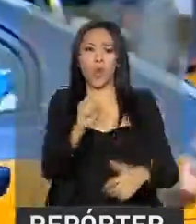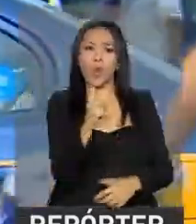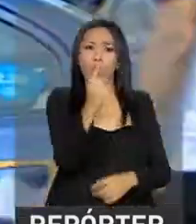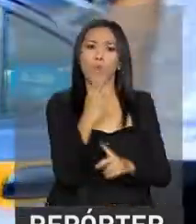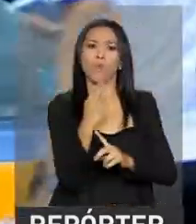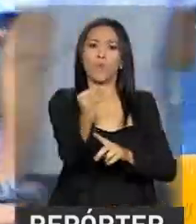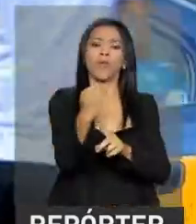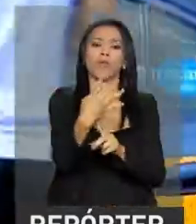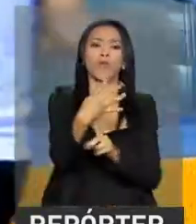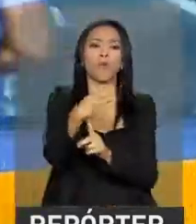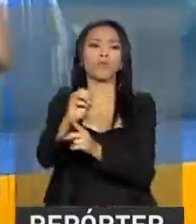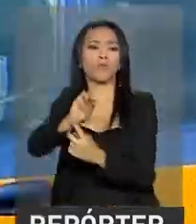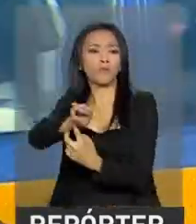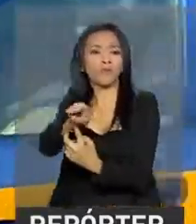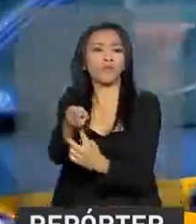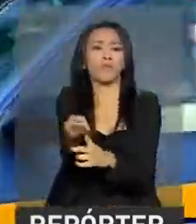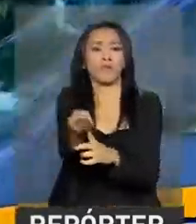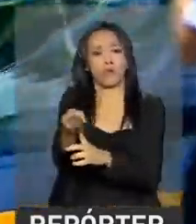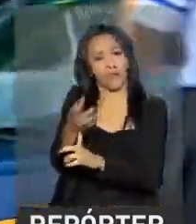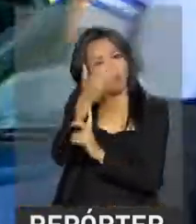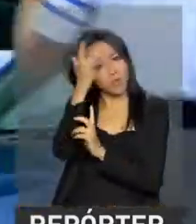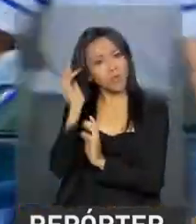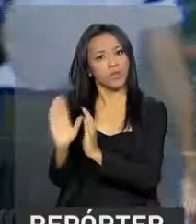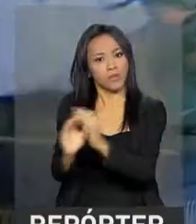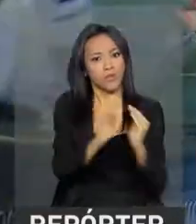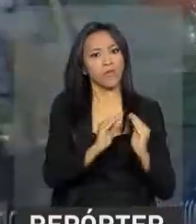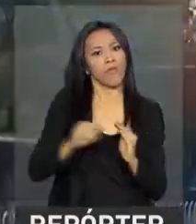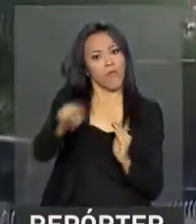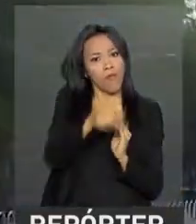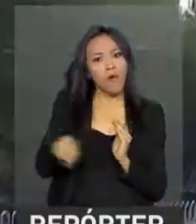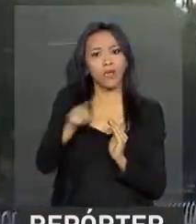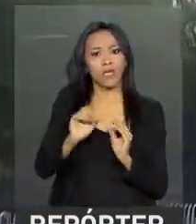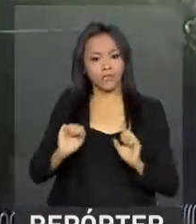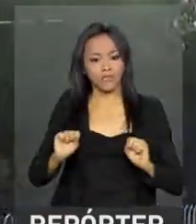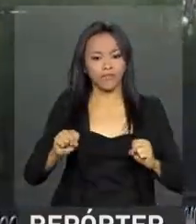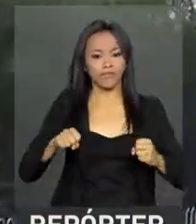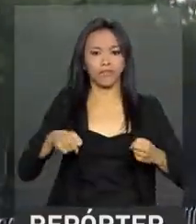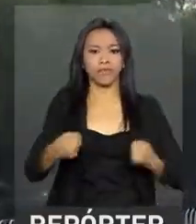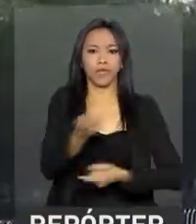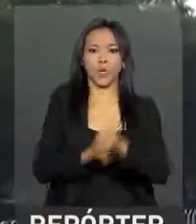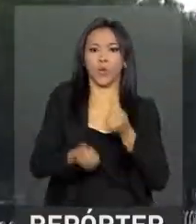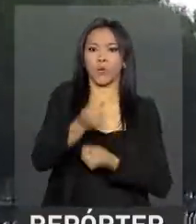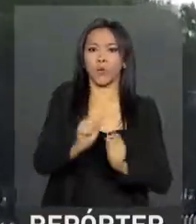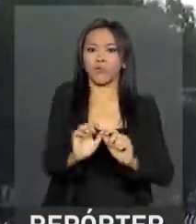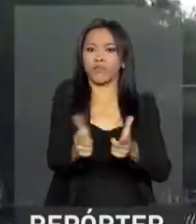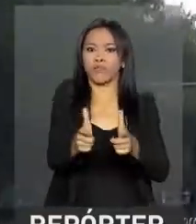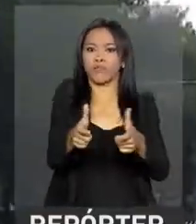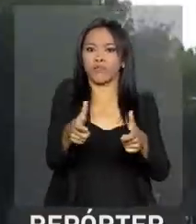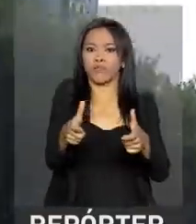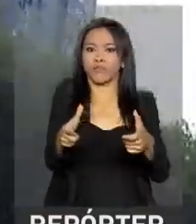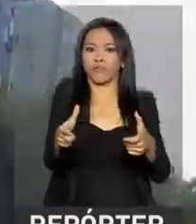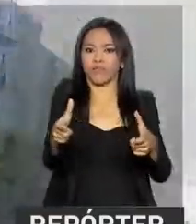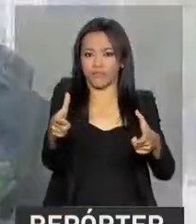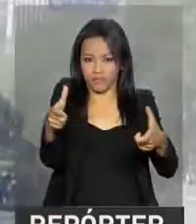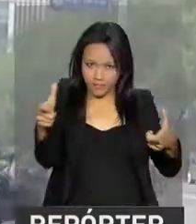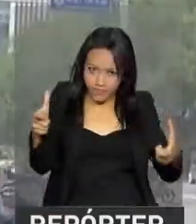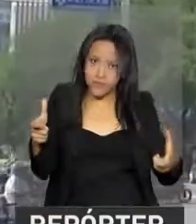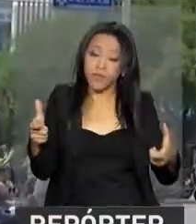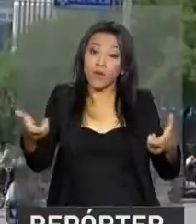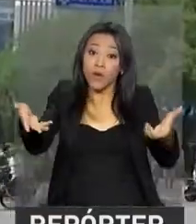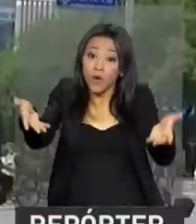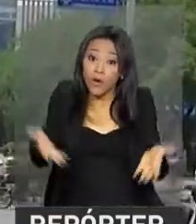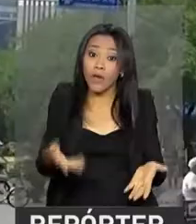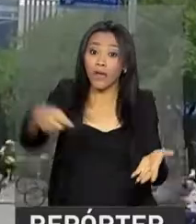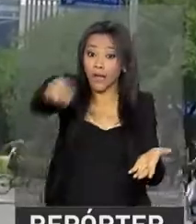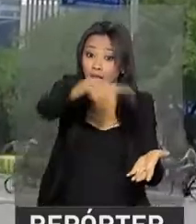bilhão e 400 milhões de habitantes, que impulsionam a economia que mais cresce nas últimas décadas. O